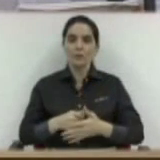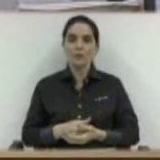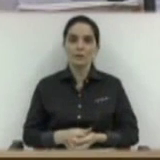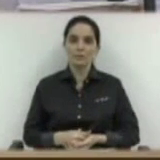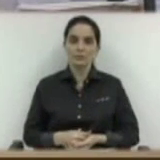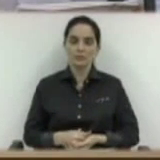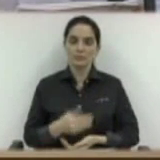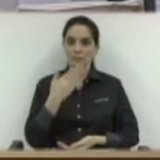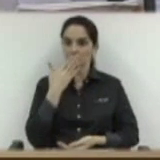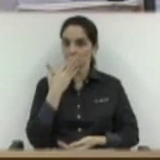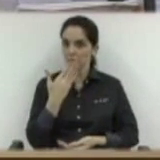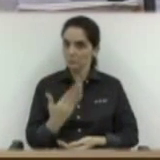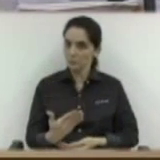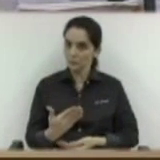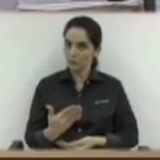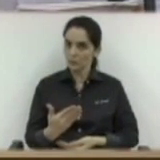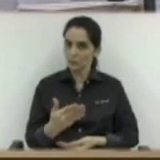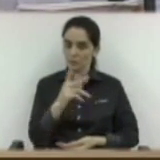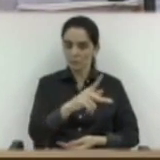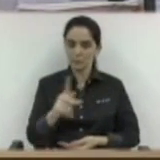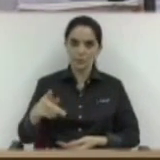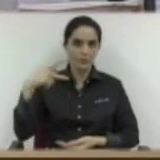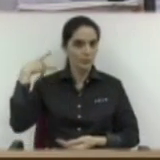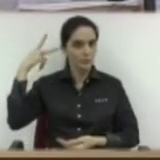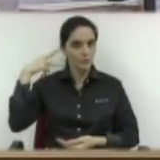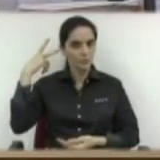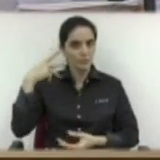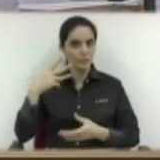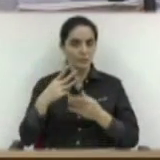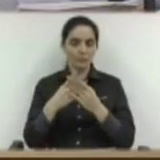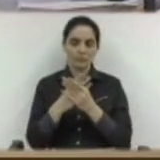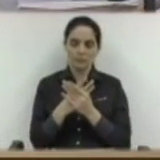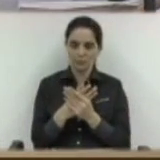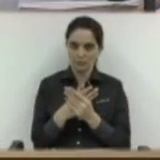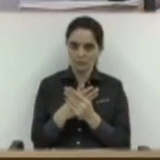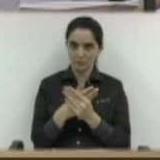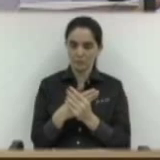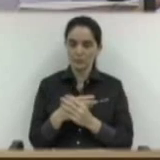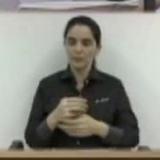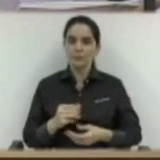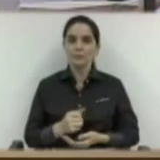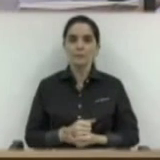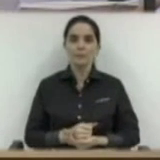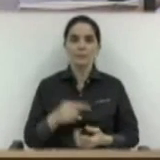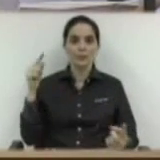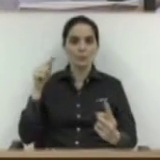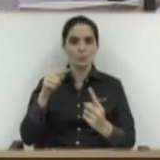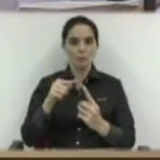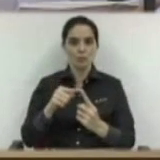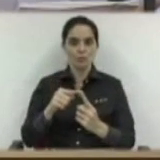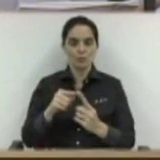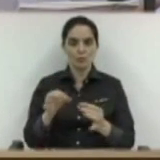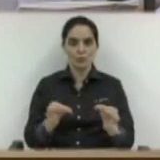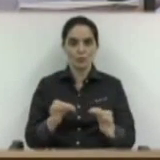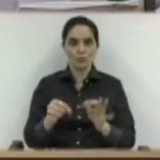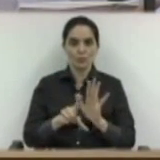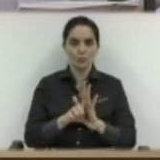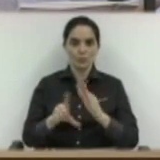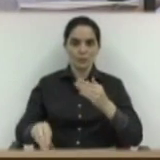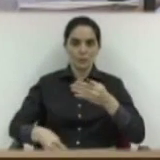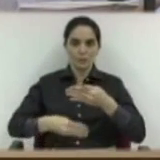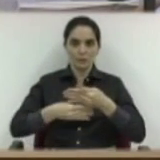presença de Vossa Excelência e dos dignos vereadores que compõem essa egrégia Câmara Municipal com o objetivo de encaminhar projeto de